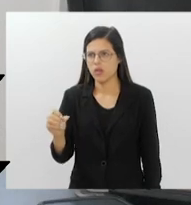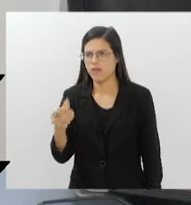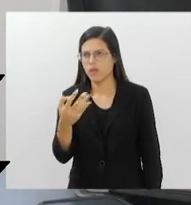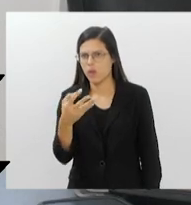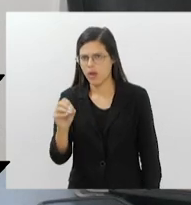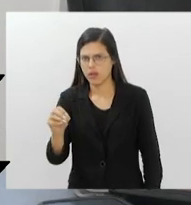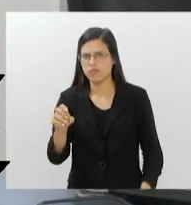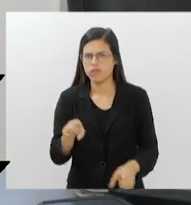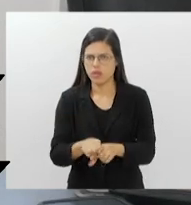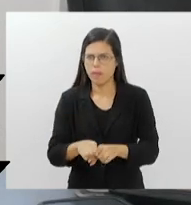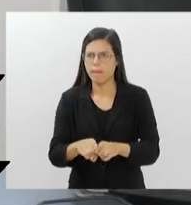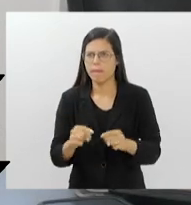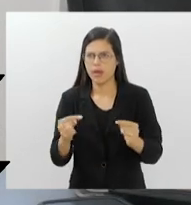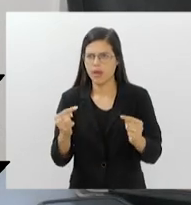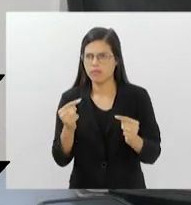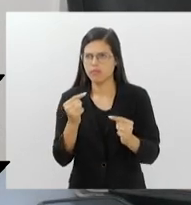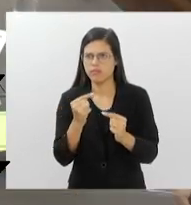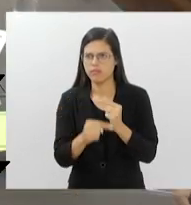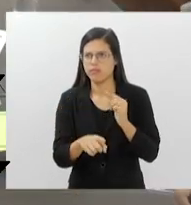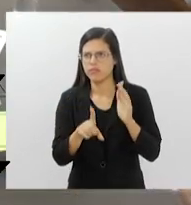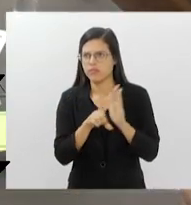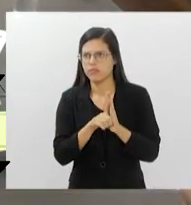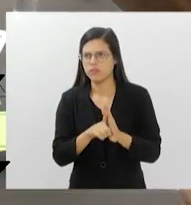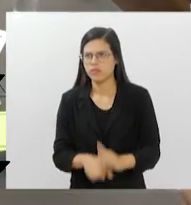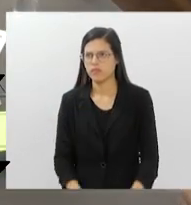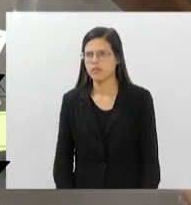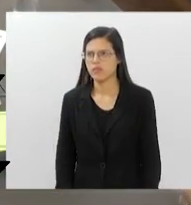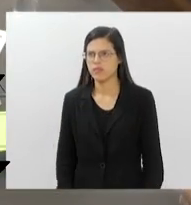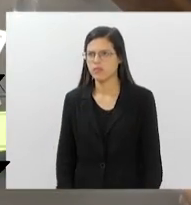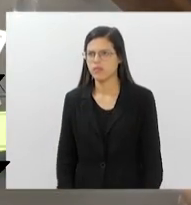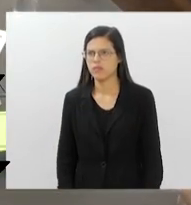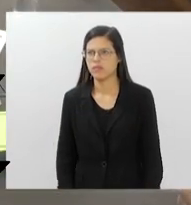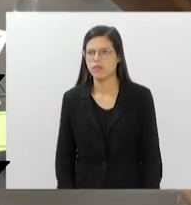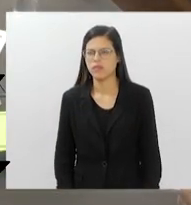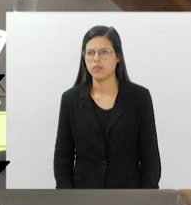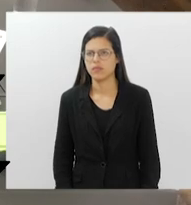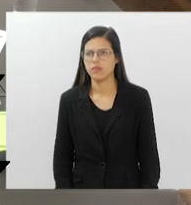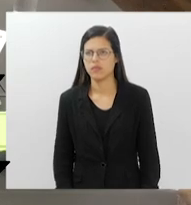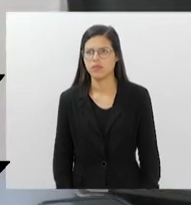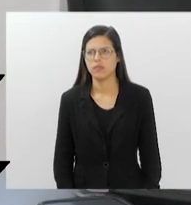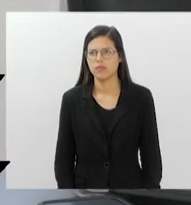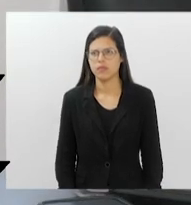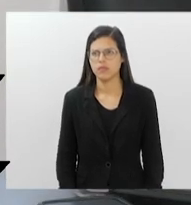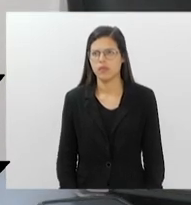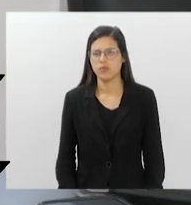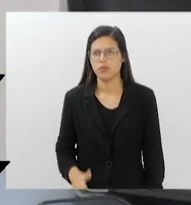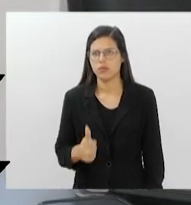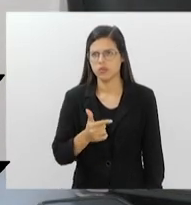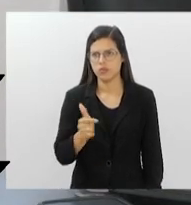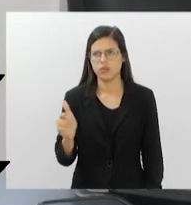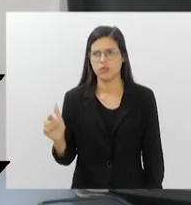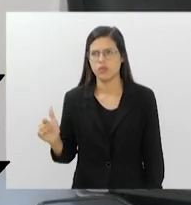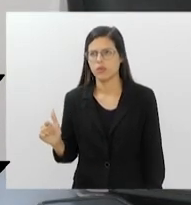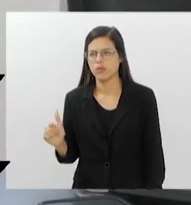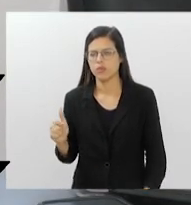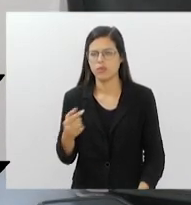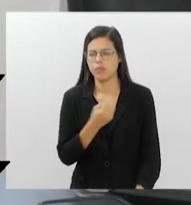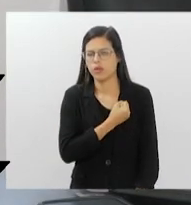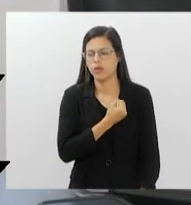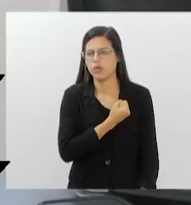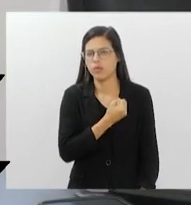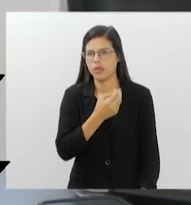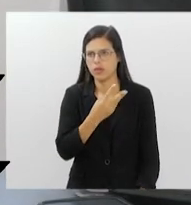é na verdade a gente só tirou 38 Ah já vi já vi já vi um foi pela ilegalidade Então os demais que vai do